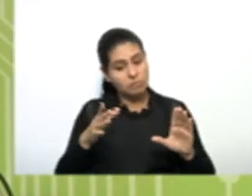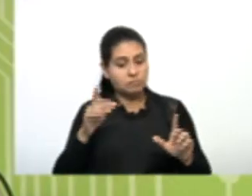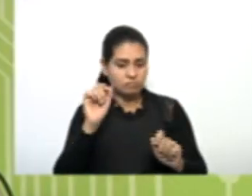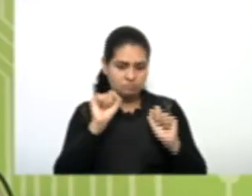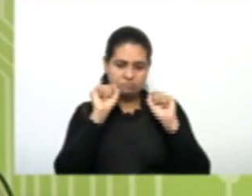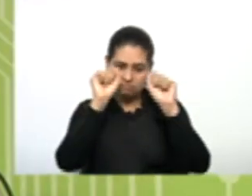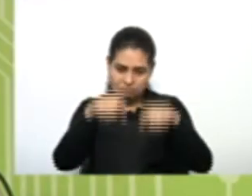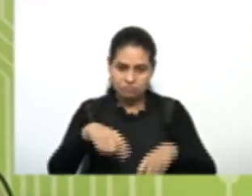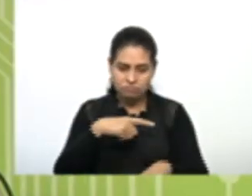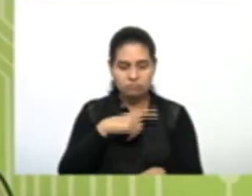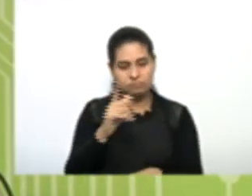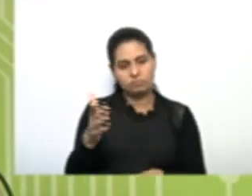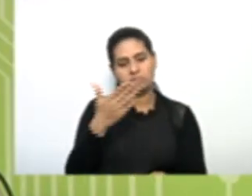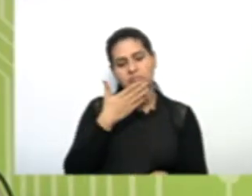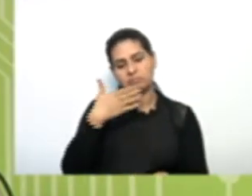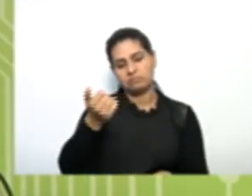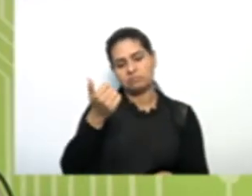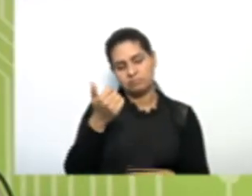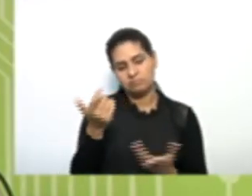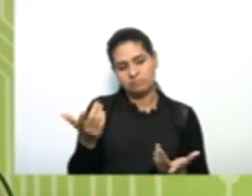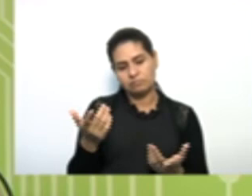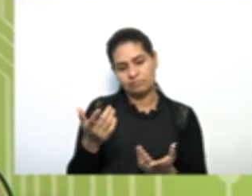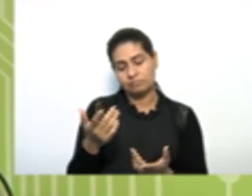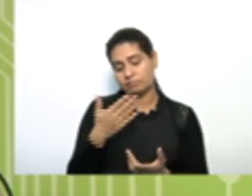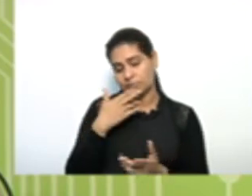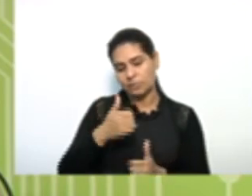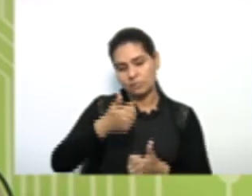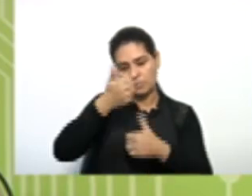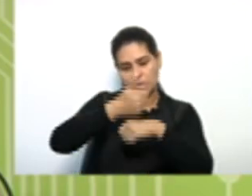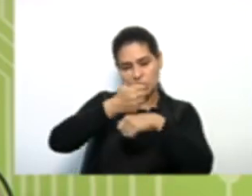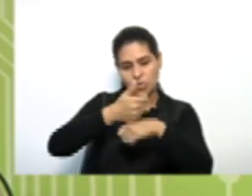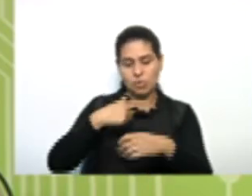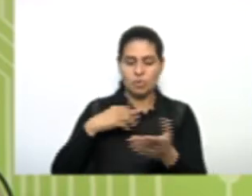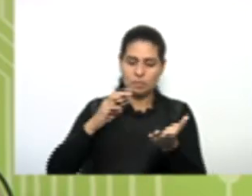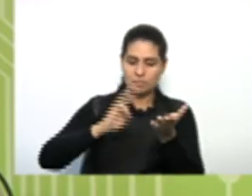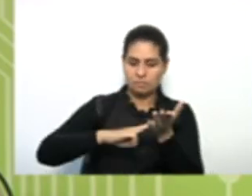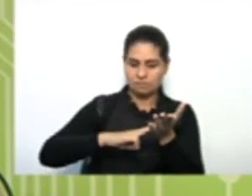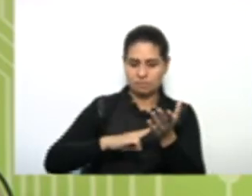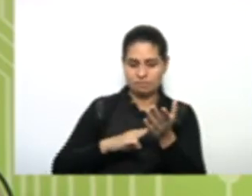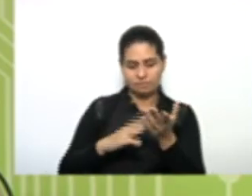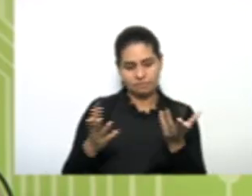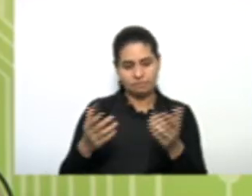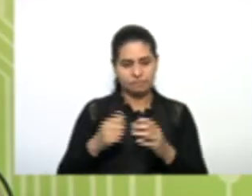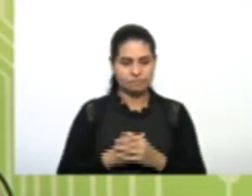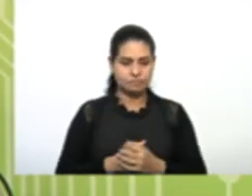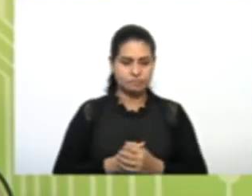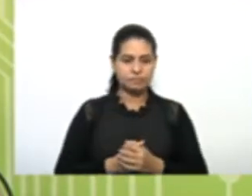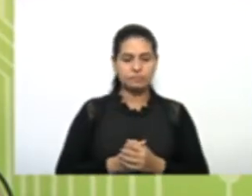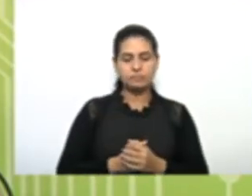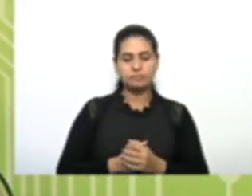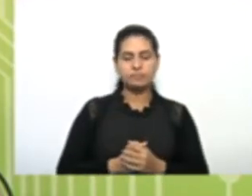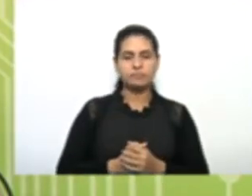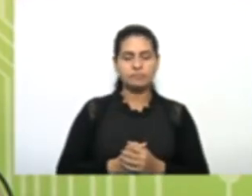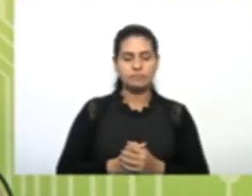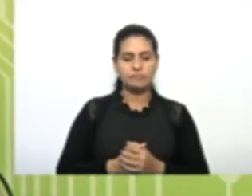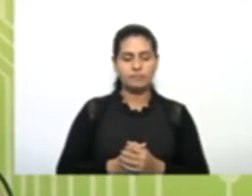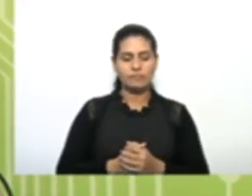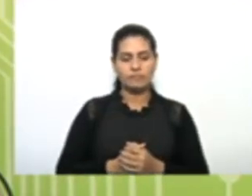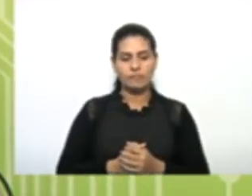Existe sim essa questão de que é privilegiado a relação com o cooperado, né? Acho que essa é a principal